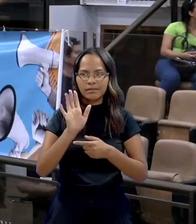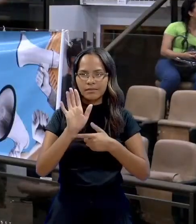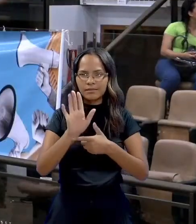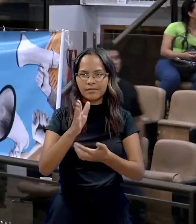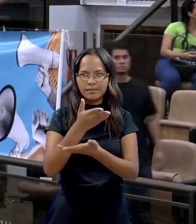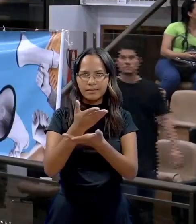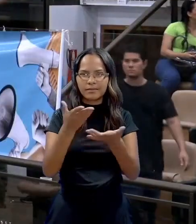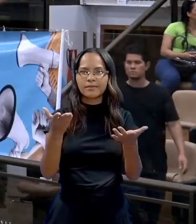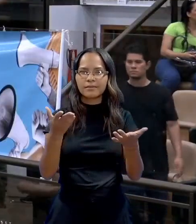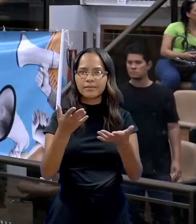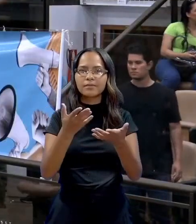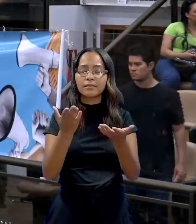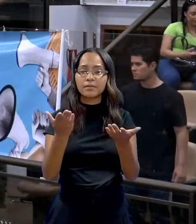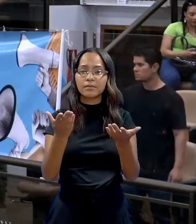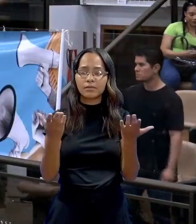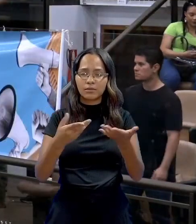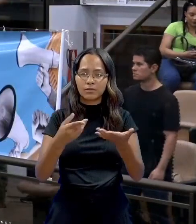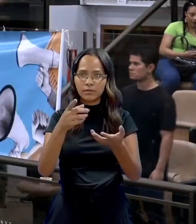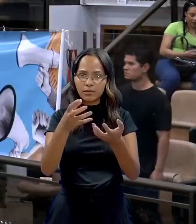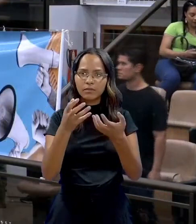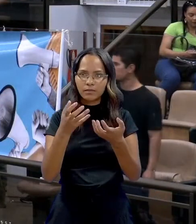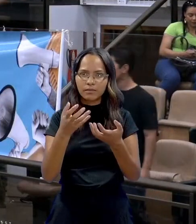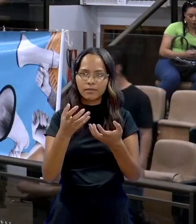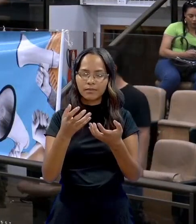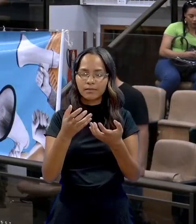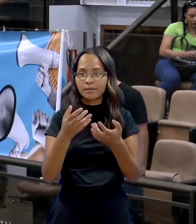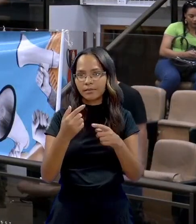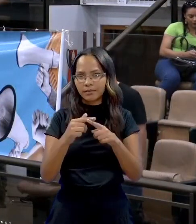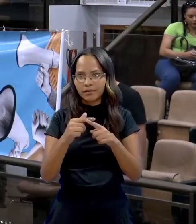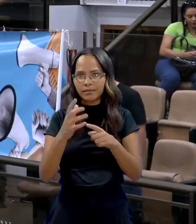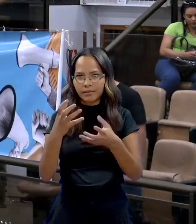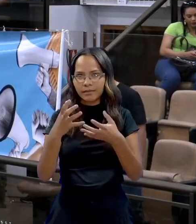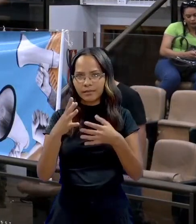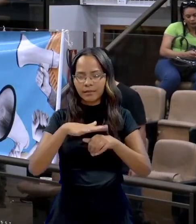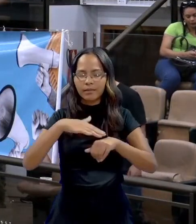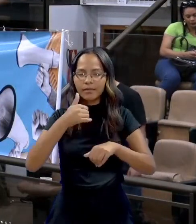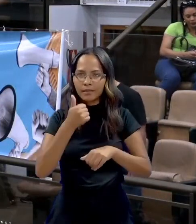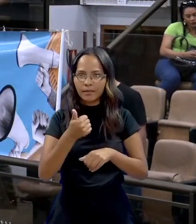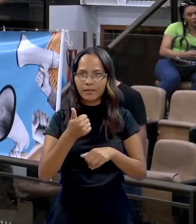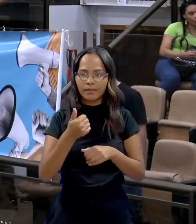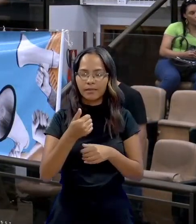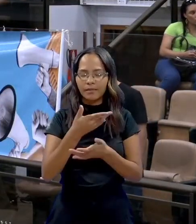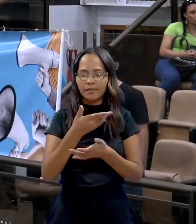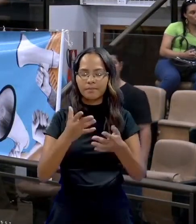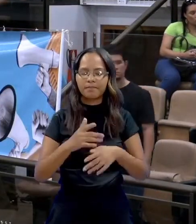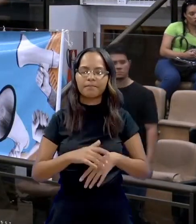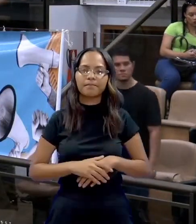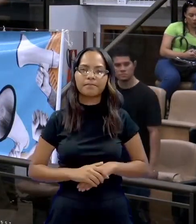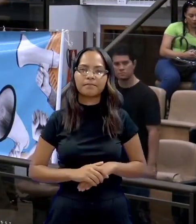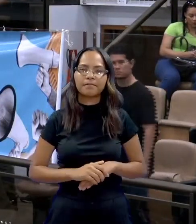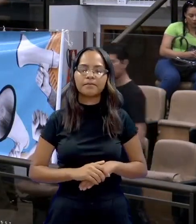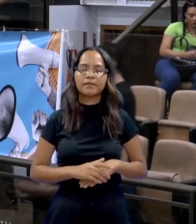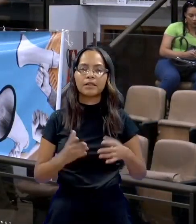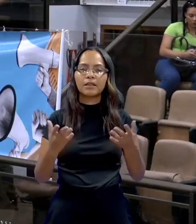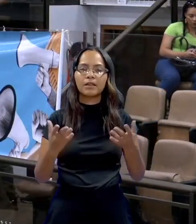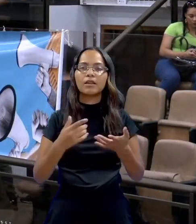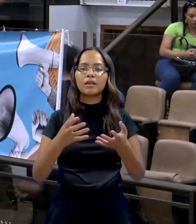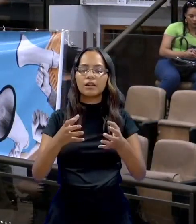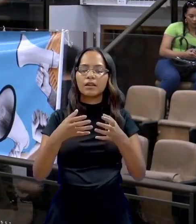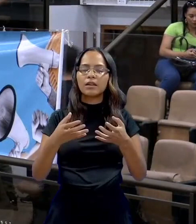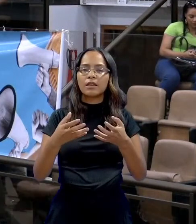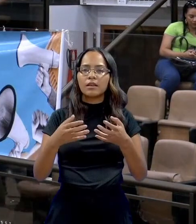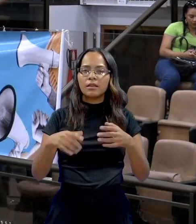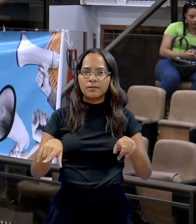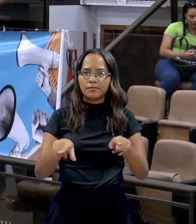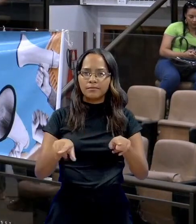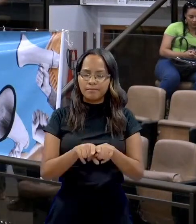estão encampando em favor das melhorias do dia a dia de vocês. Senhor presidente, quero aqui também mais uma vez